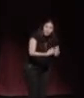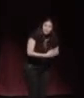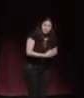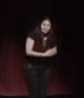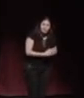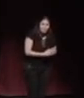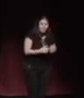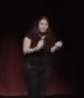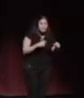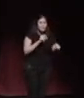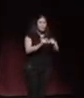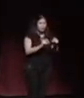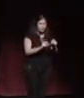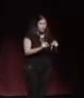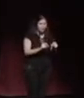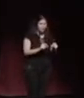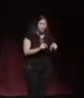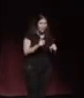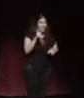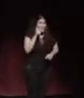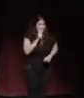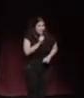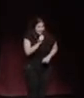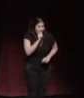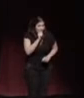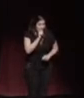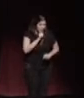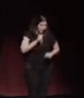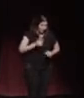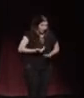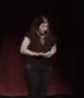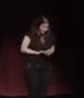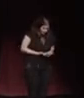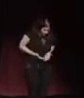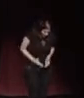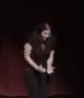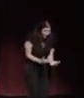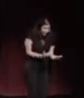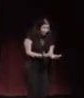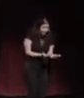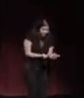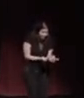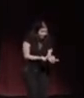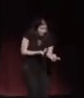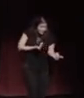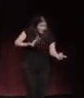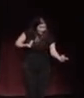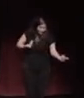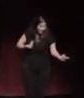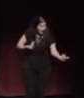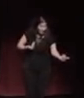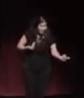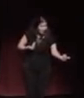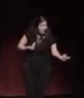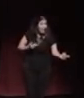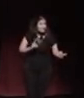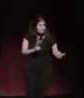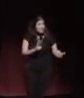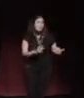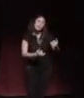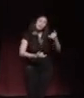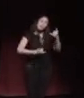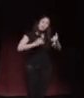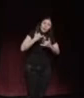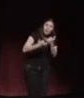mãe, né? Historicamente, em todas as cantigas, os jogos de mão, eles vão tendo